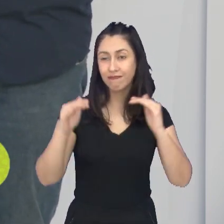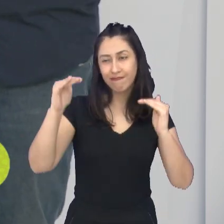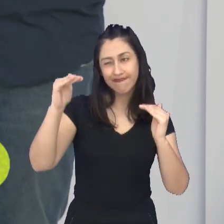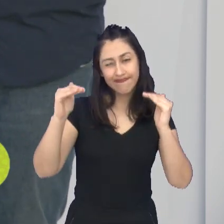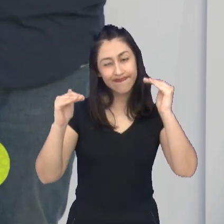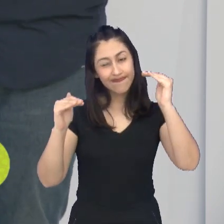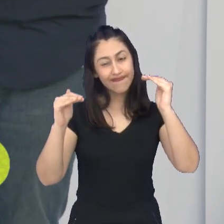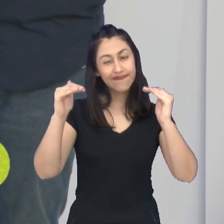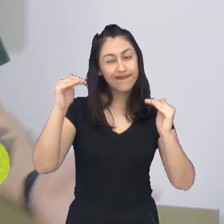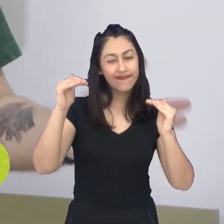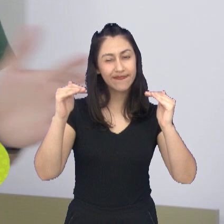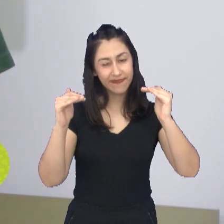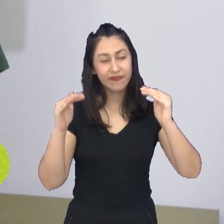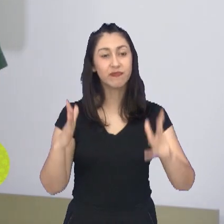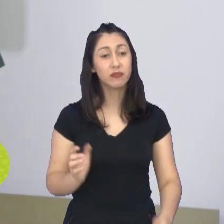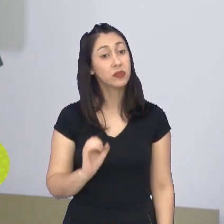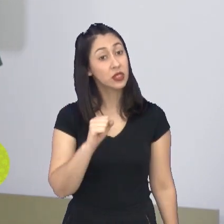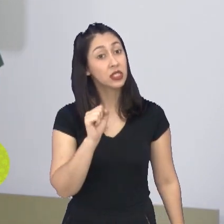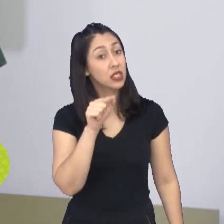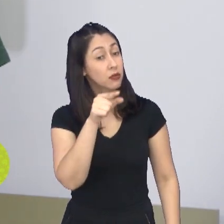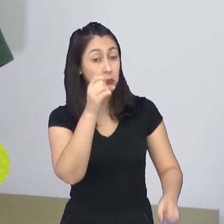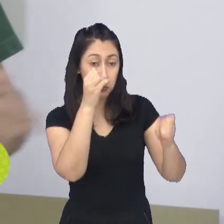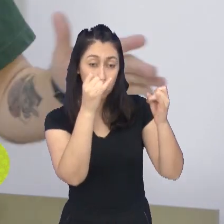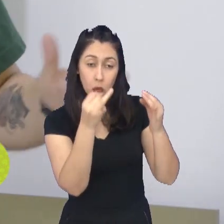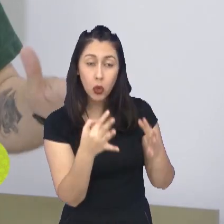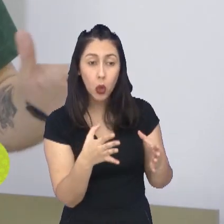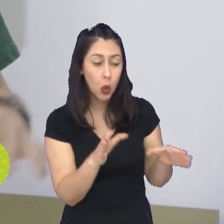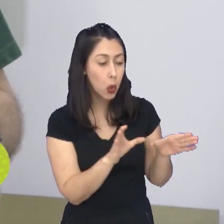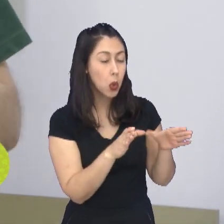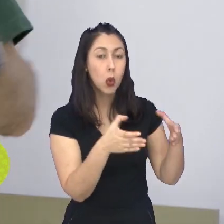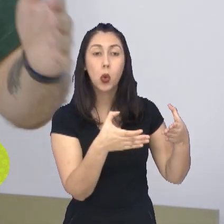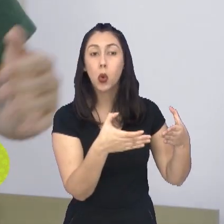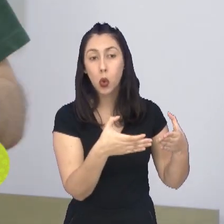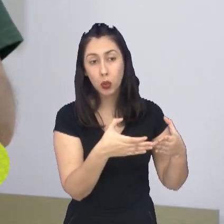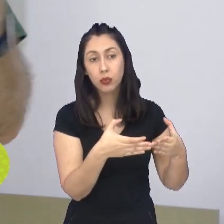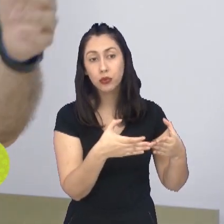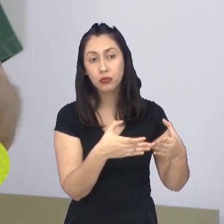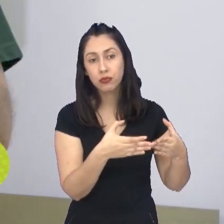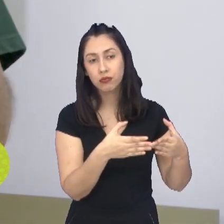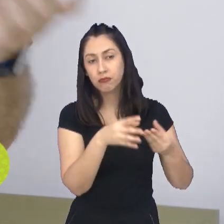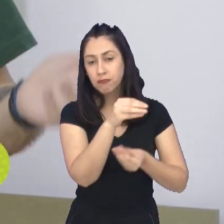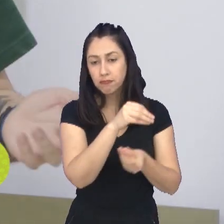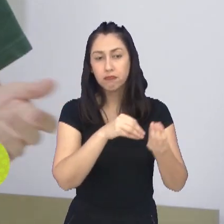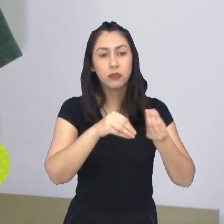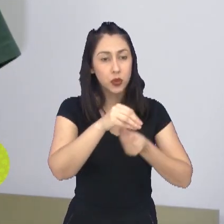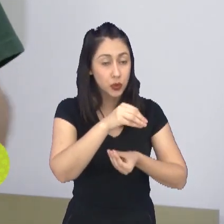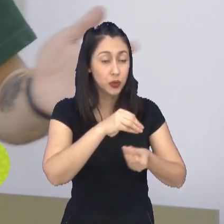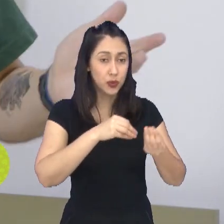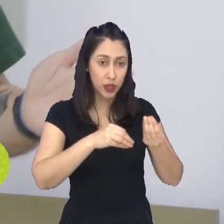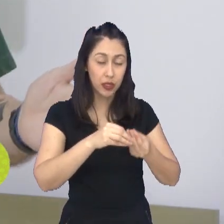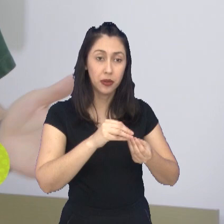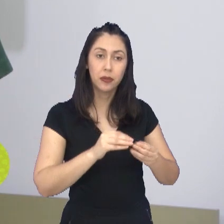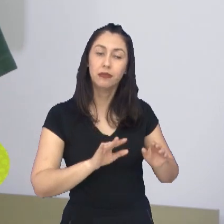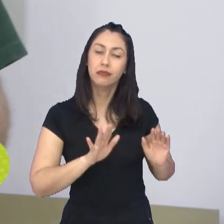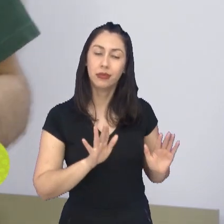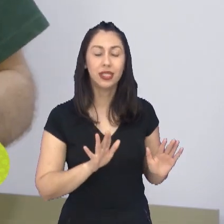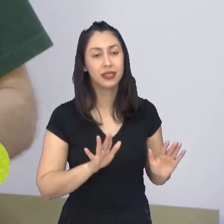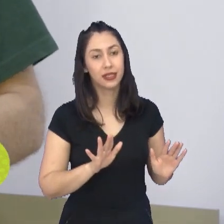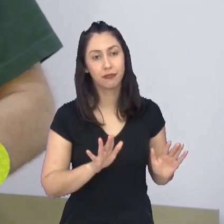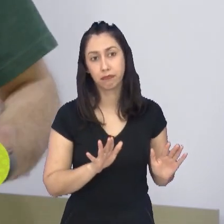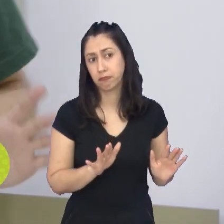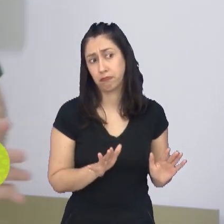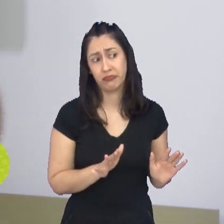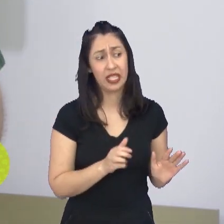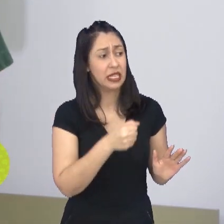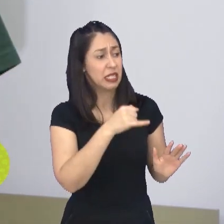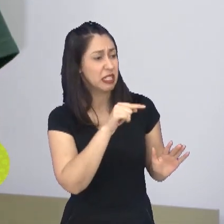atuais do basquete. Você falou do time alternativo, time B, time misto, o que seja, mas aquela história, né? Ema, cada